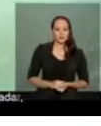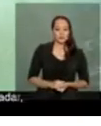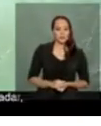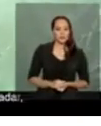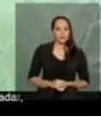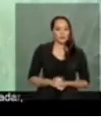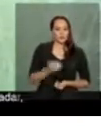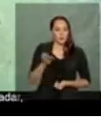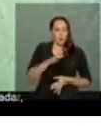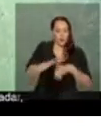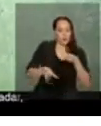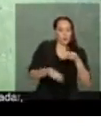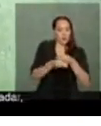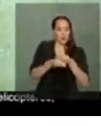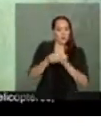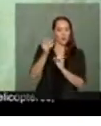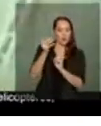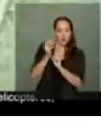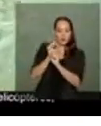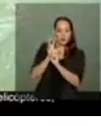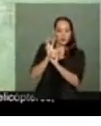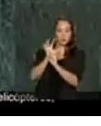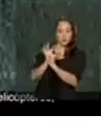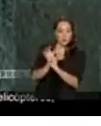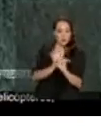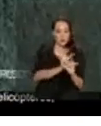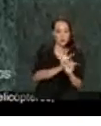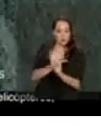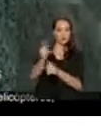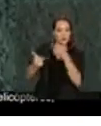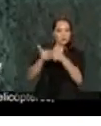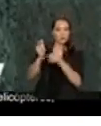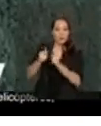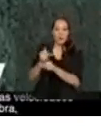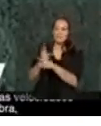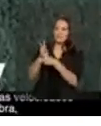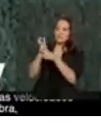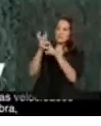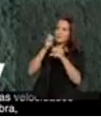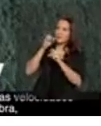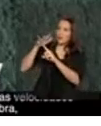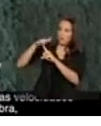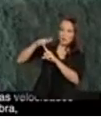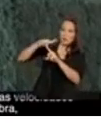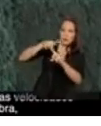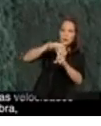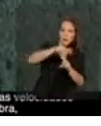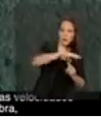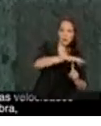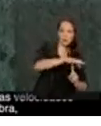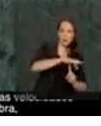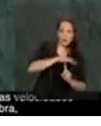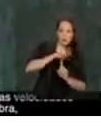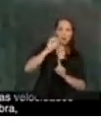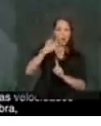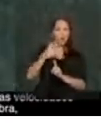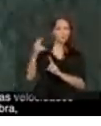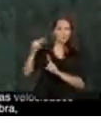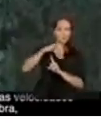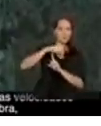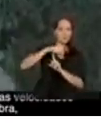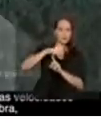Com a incorporação da estação radar, sua atividade possibilita a detecção de helicópteros mesmo em voo pairado e aeronaves em